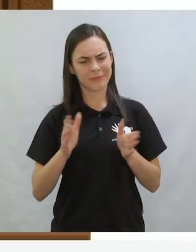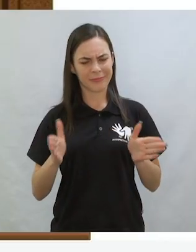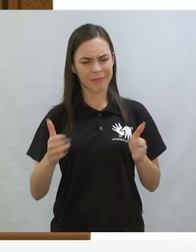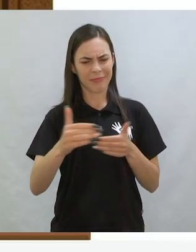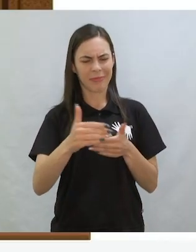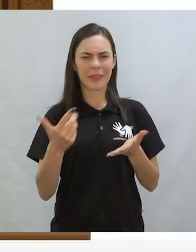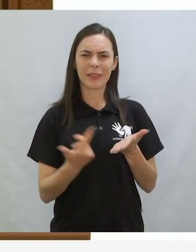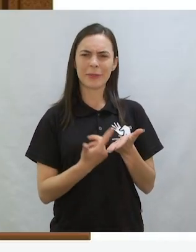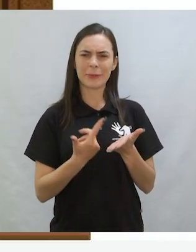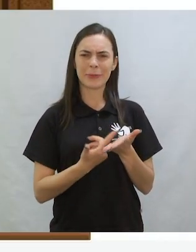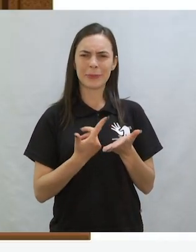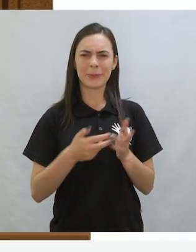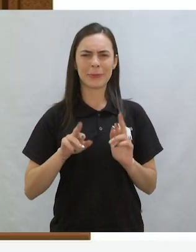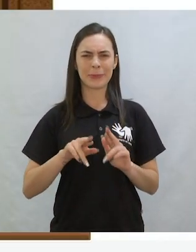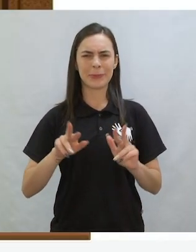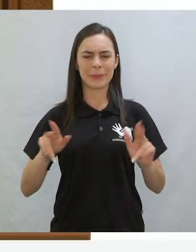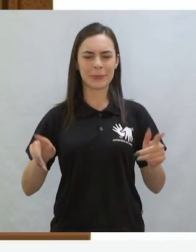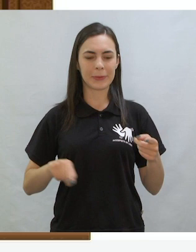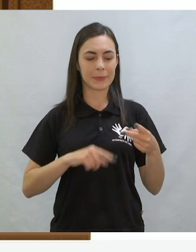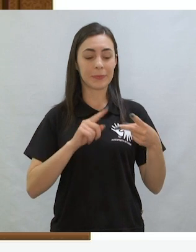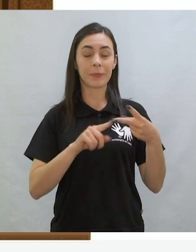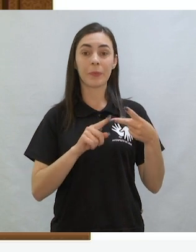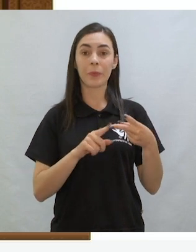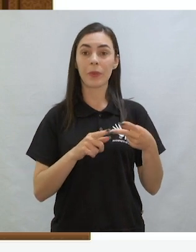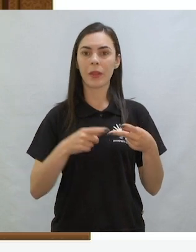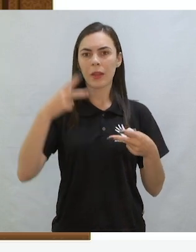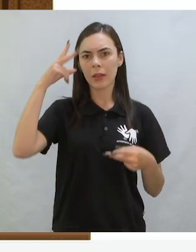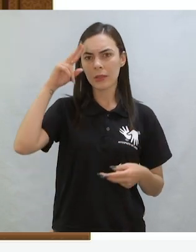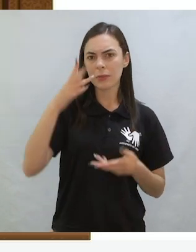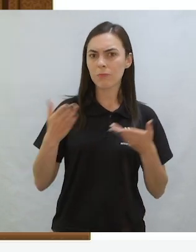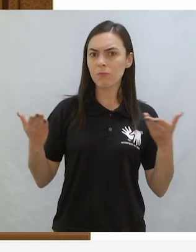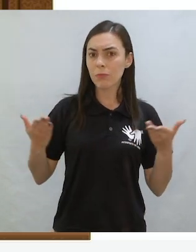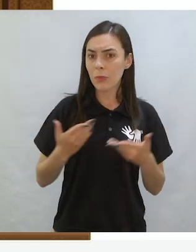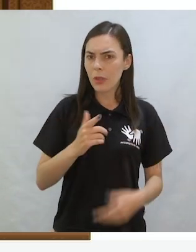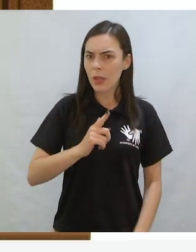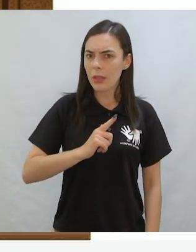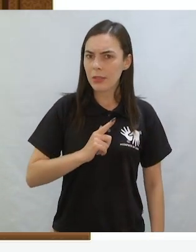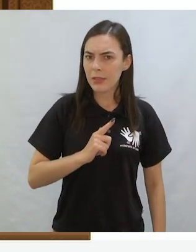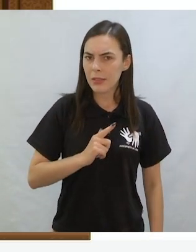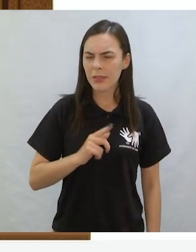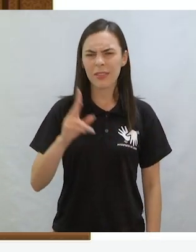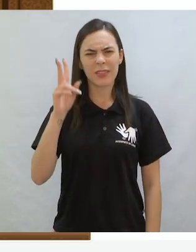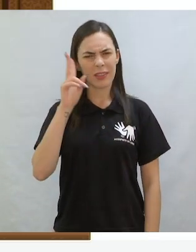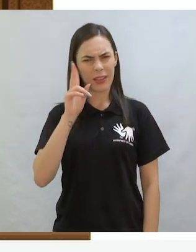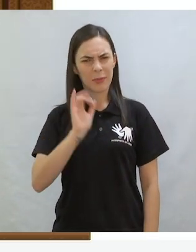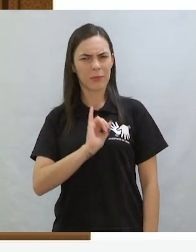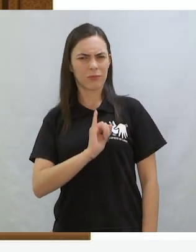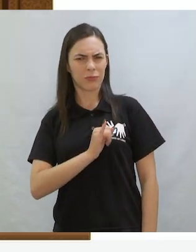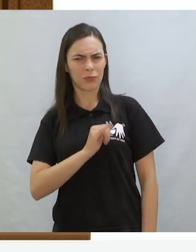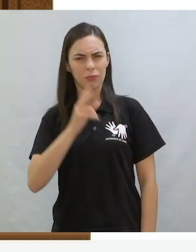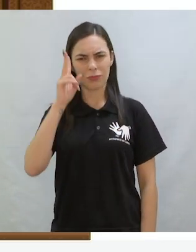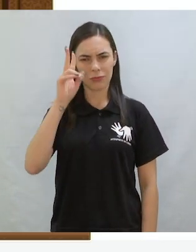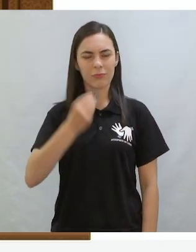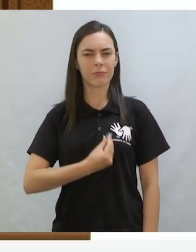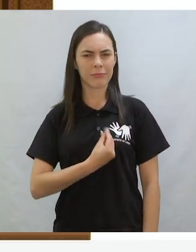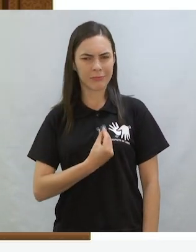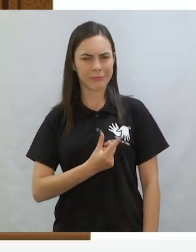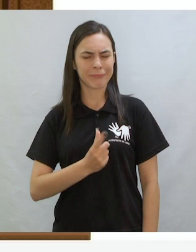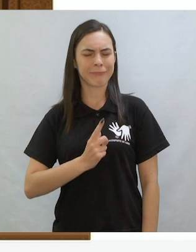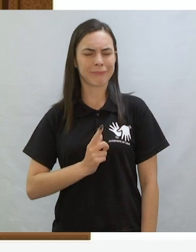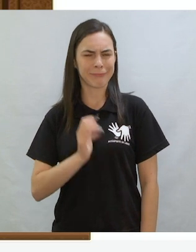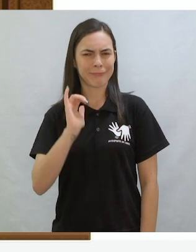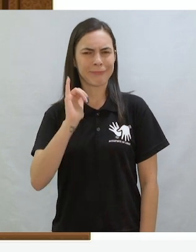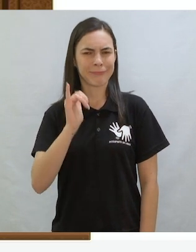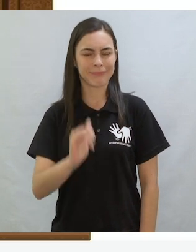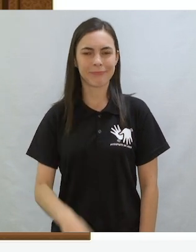trouxe uma caixa cheia de livros aqui. Hoje tem história. Não teve uma história do Instituto História